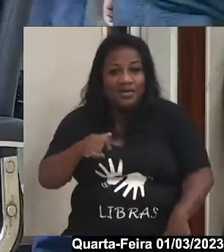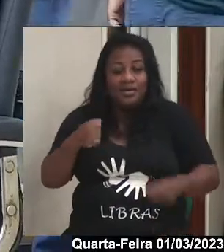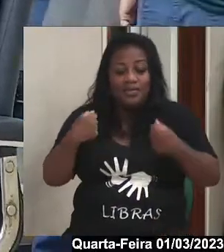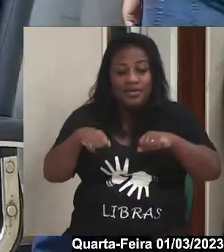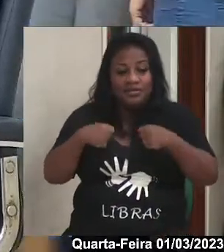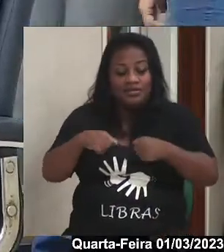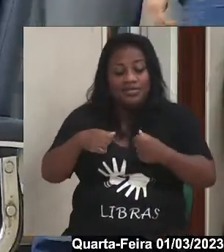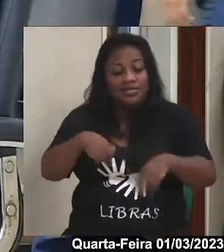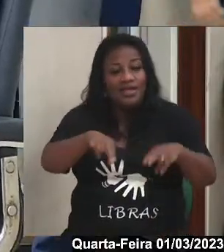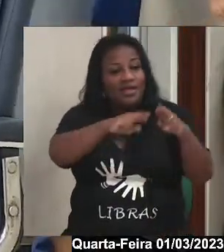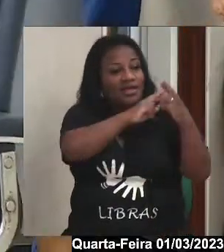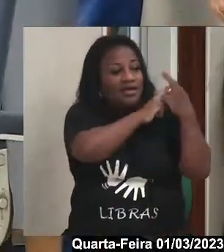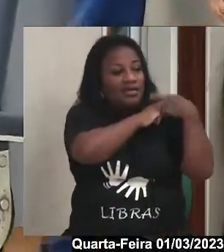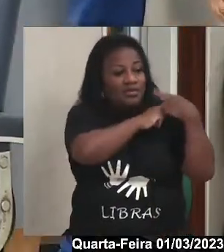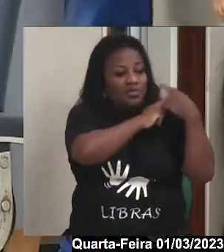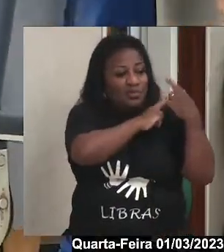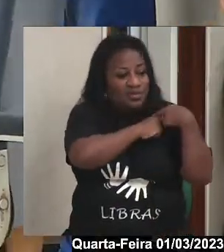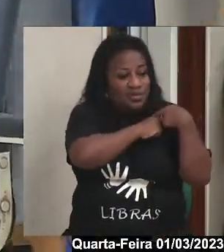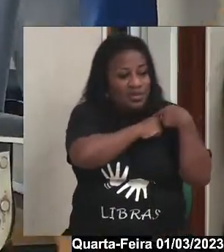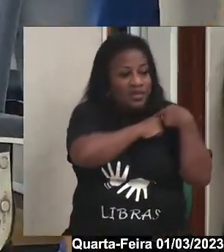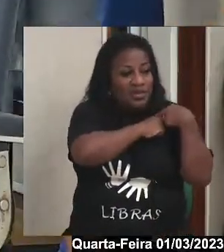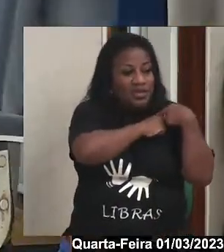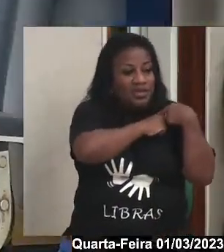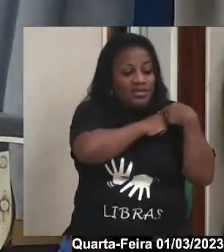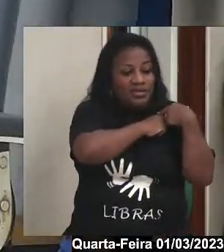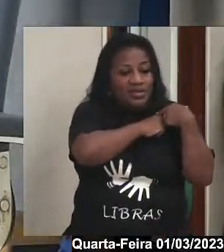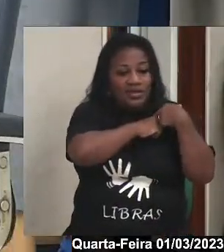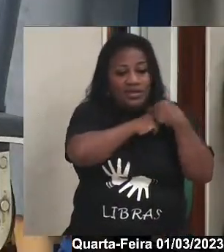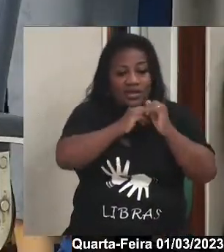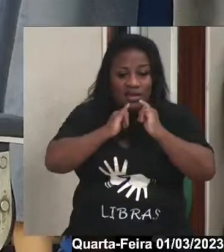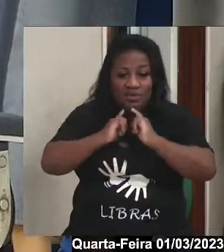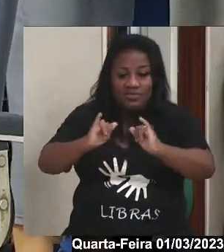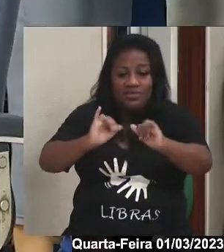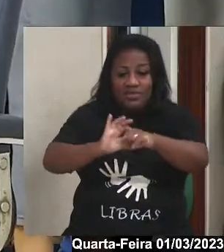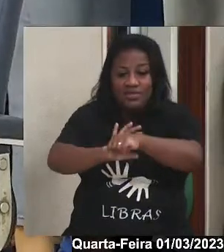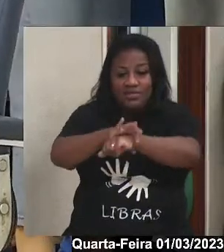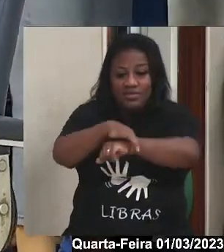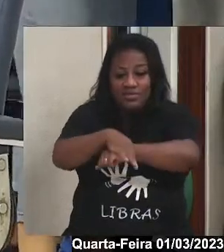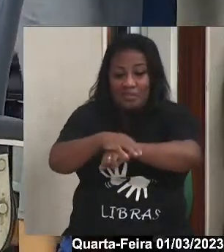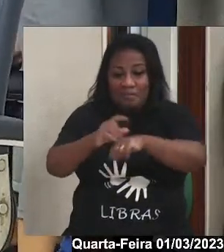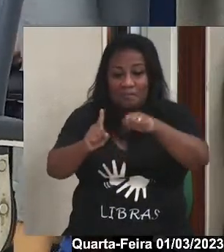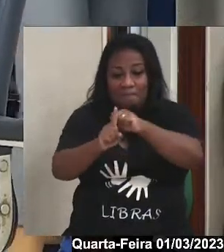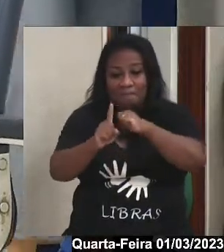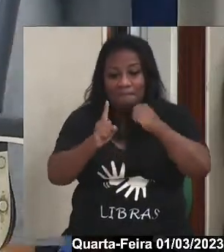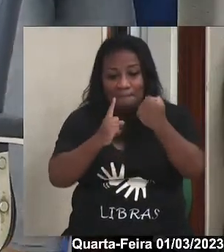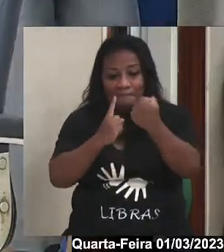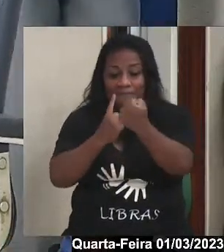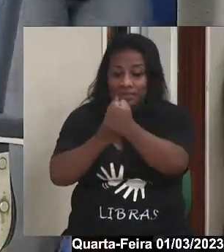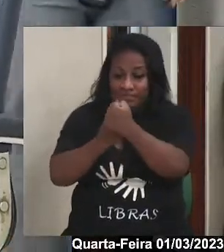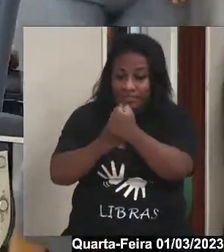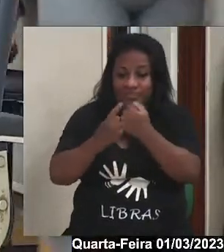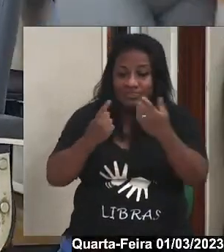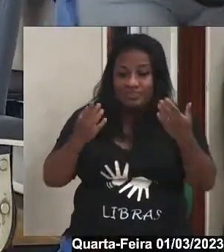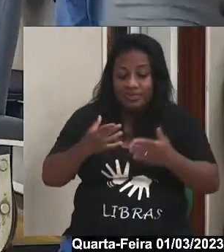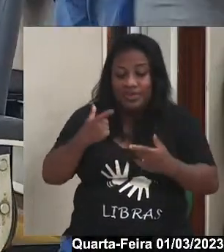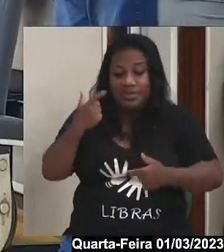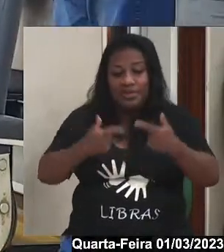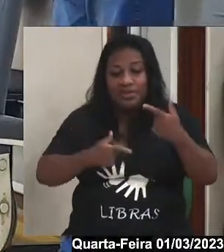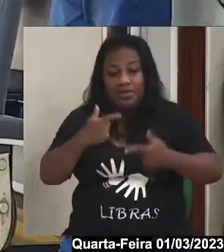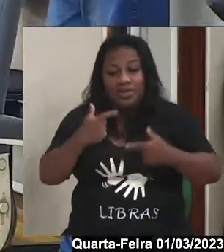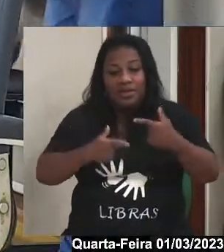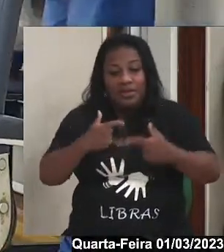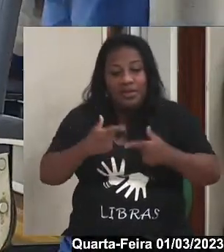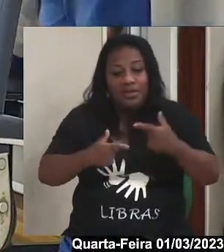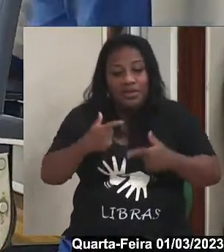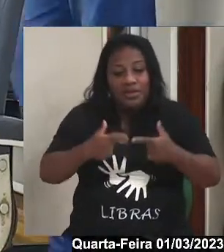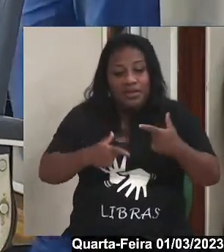com as pessoas. Não adianta o governo vir reclamar da segurança pública se não dá treinamento devido aos GCMs, se não faz uma política